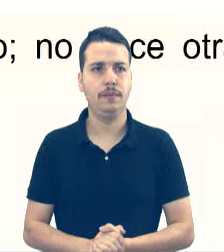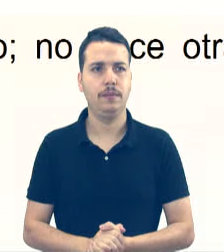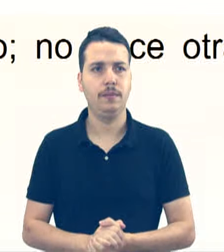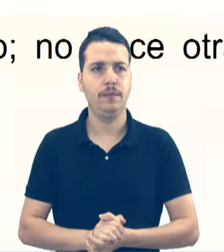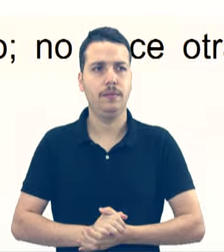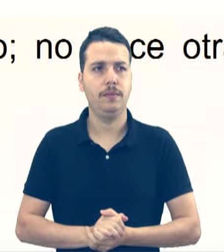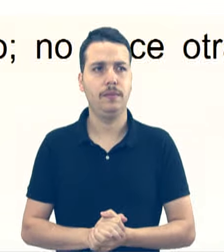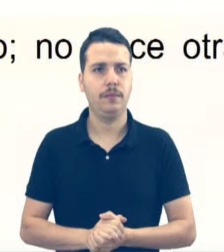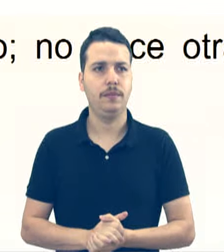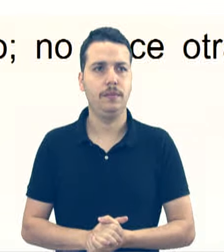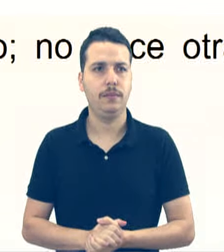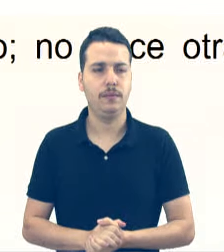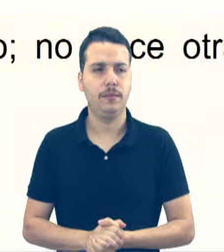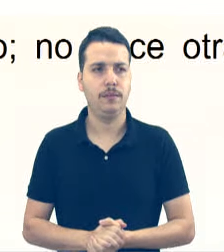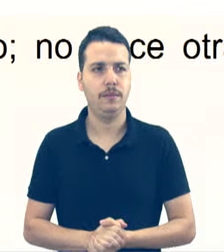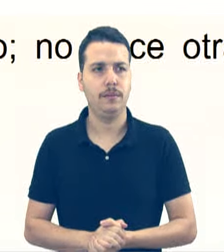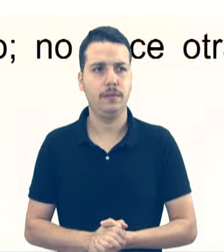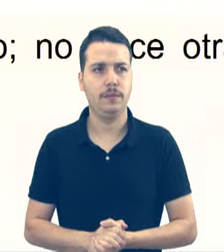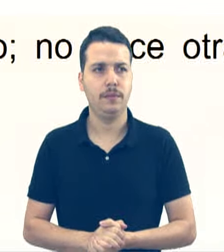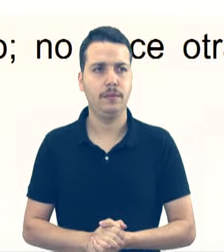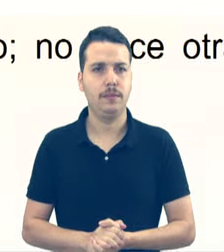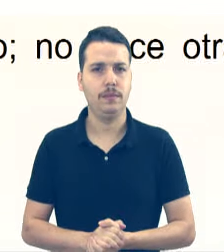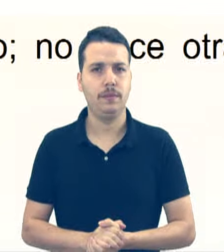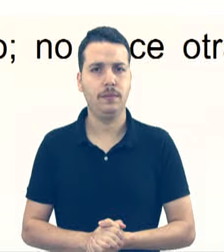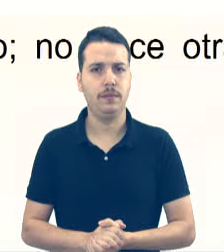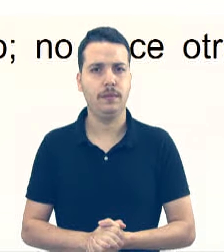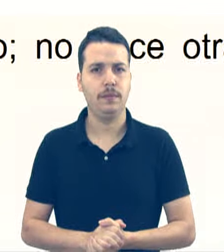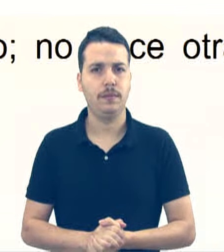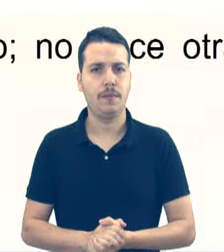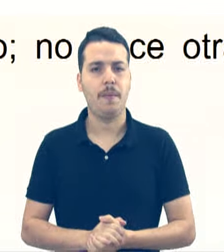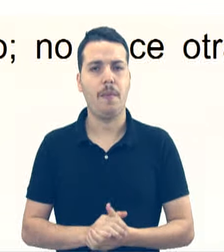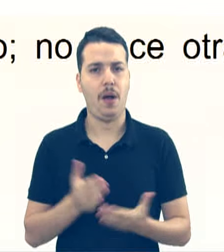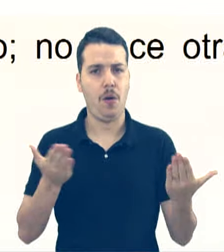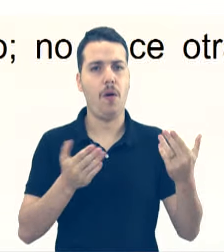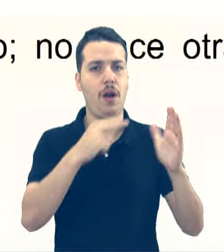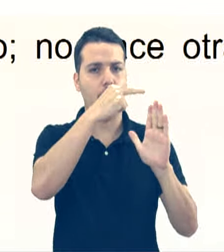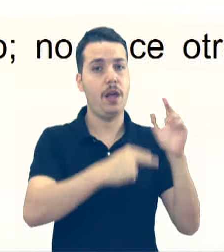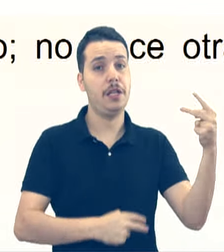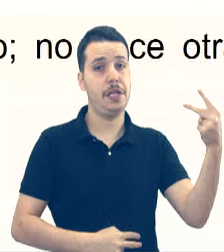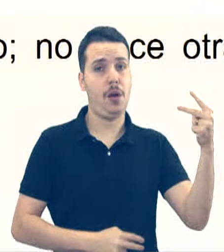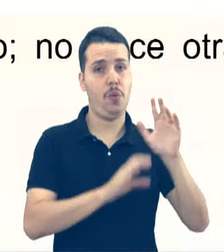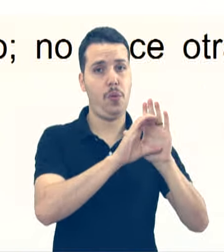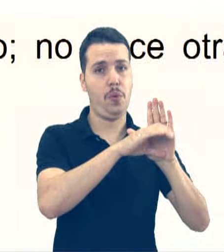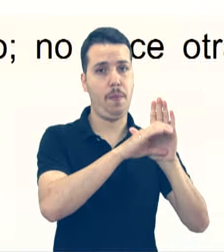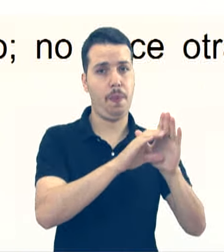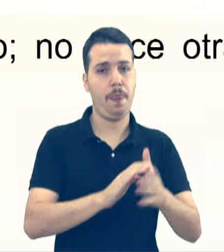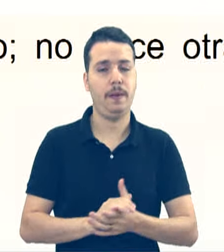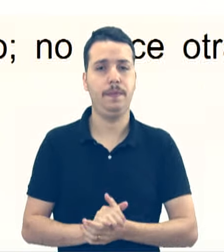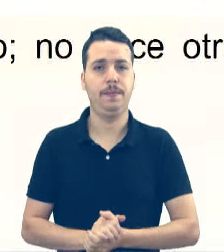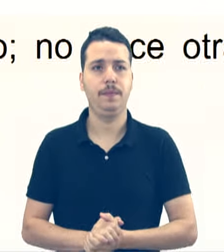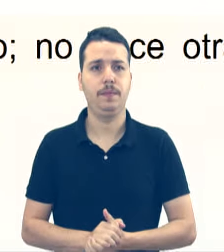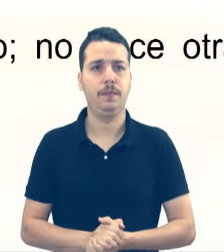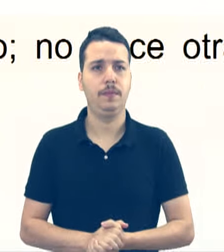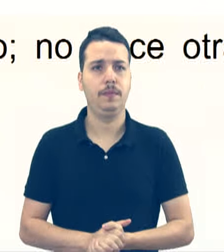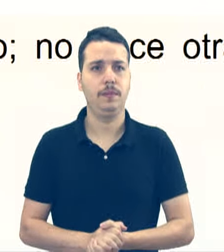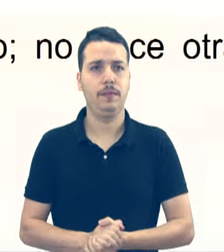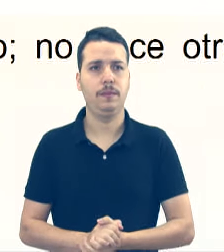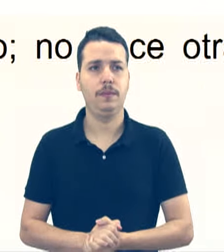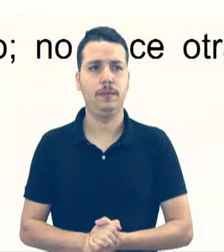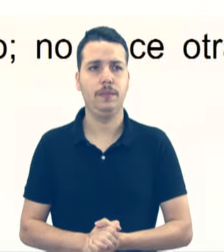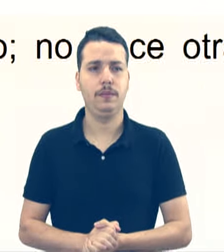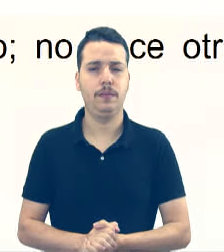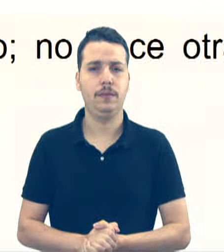hacer outras atividades. E segundo conceito, se passa muitas horas al dia